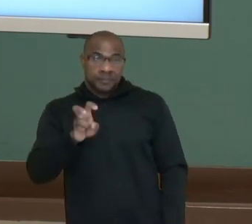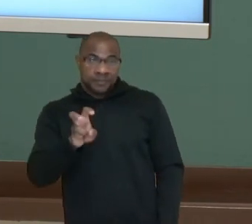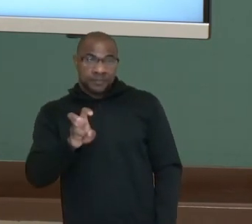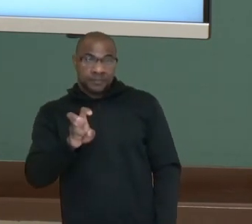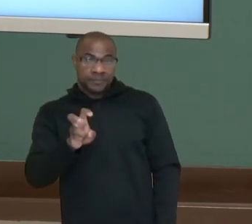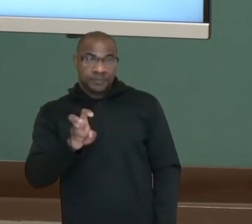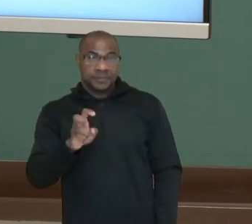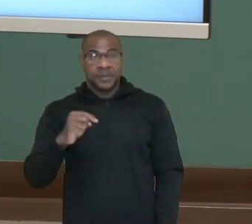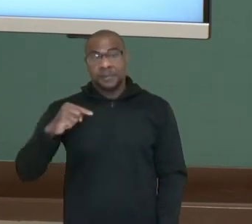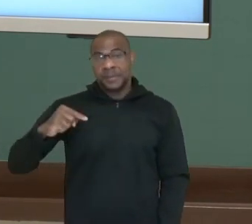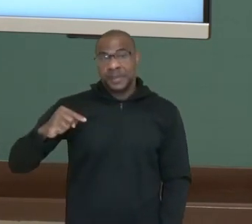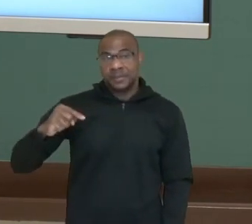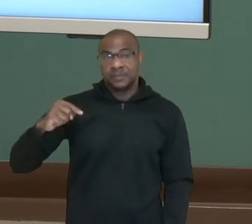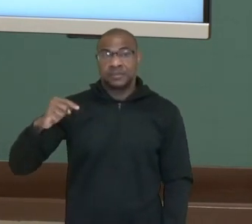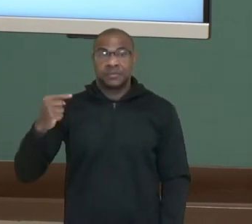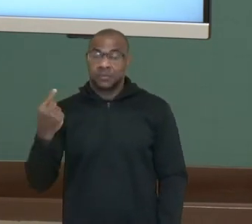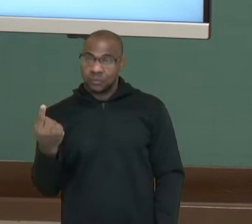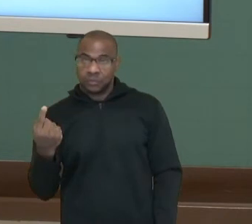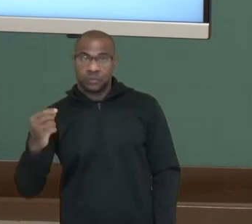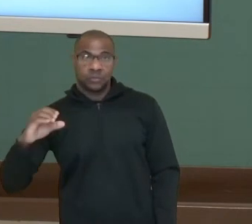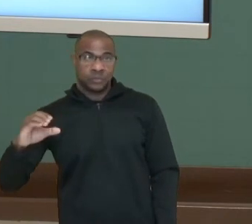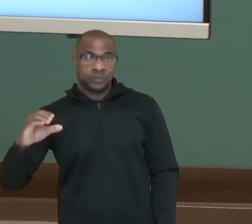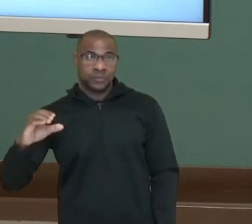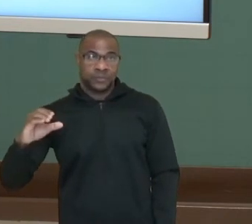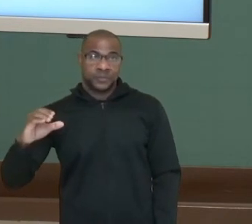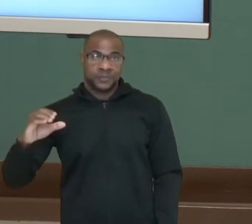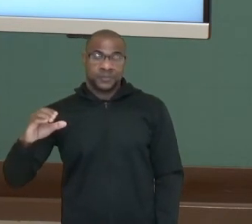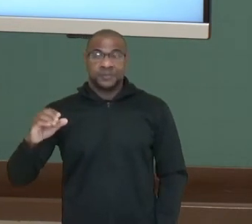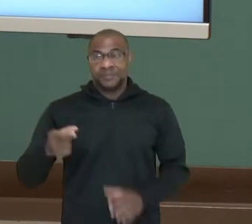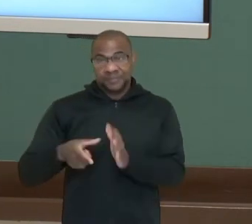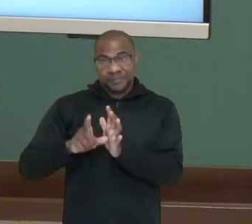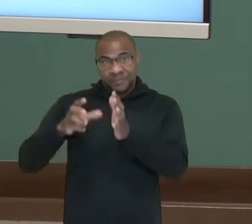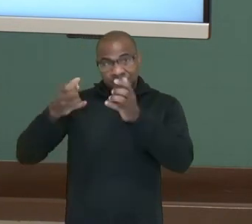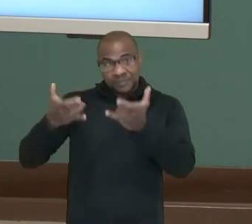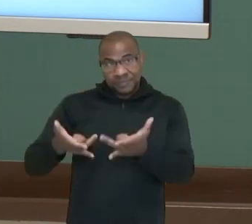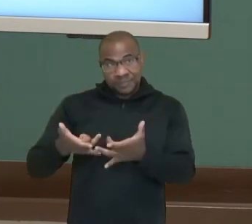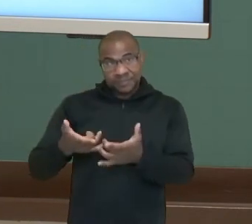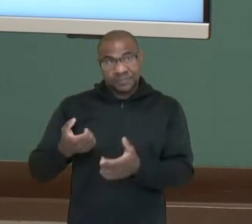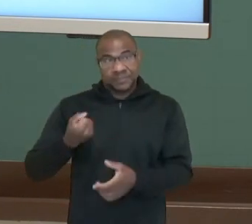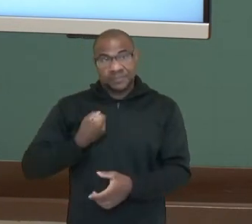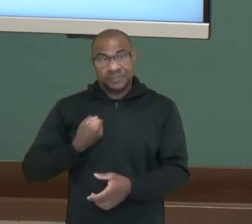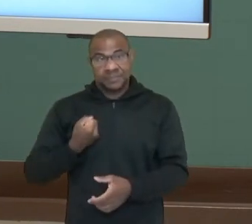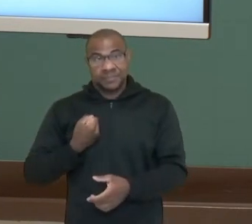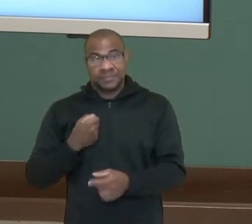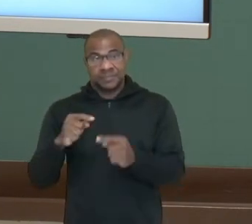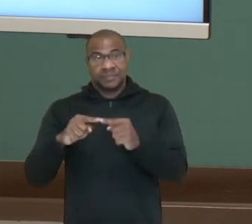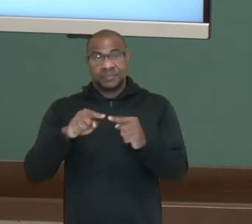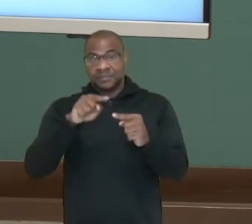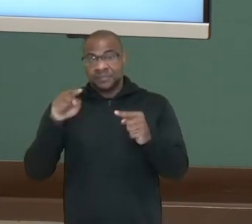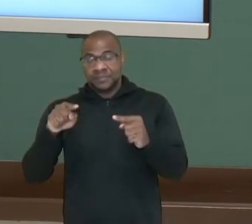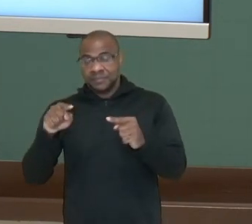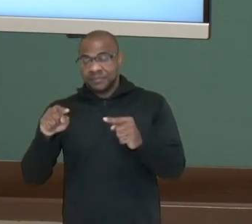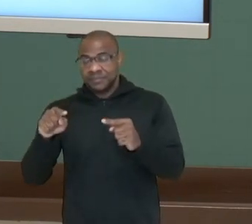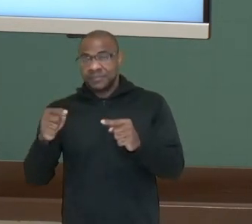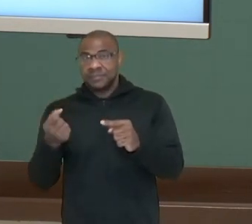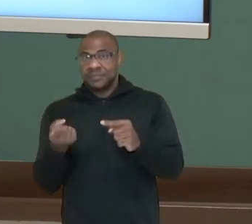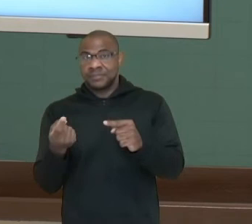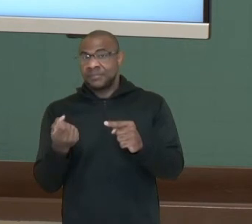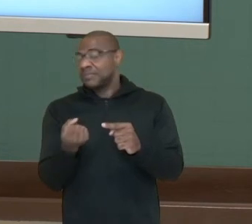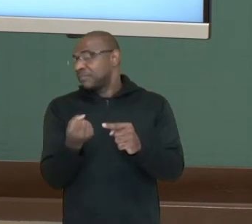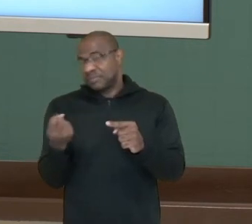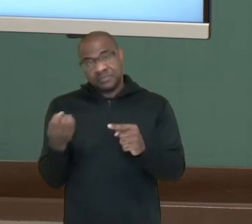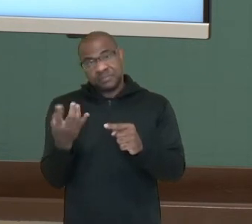1,65 menos 1, lembra que eu falei no exercício anterior que o númerozinho que está na frente da letra significa quantas dela